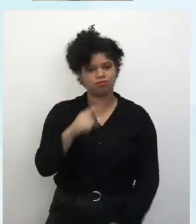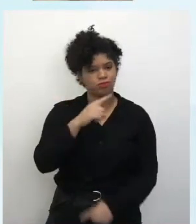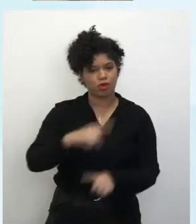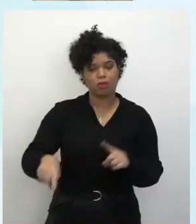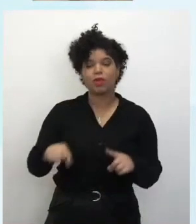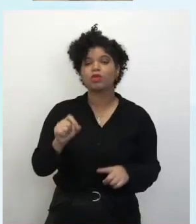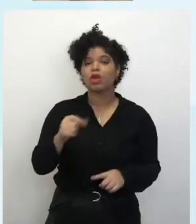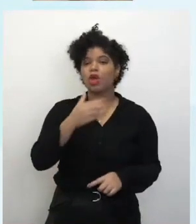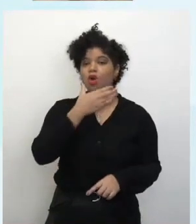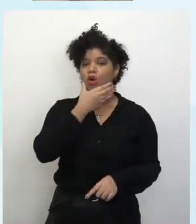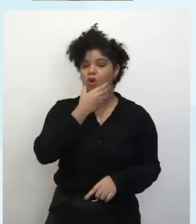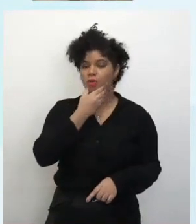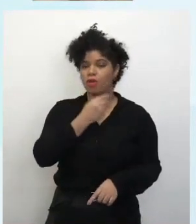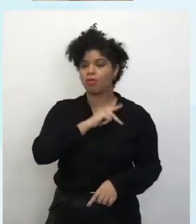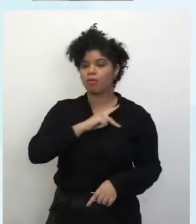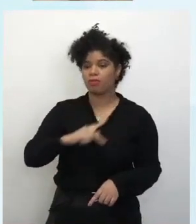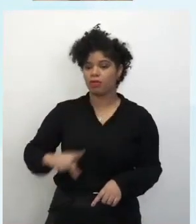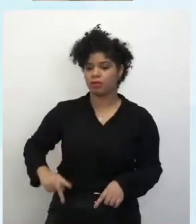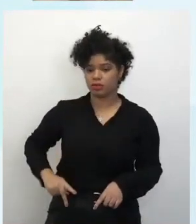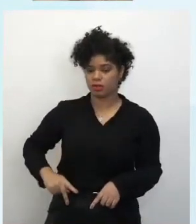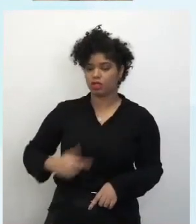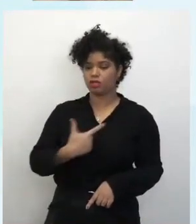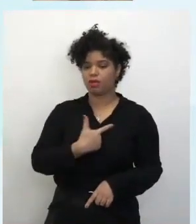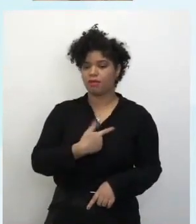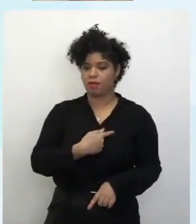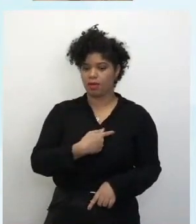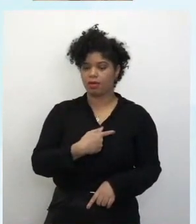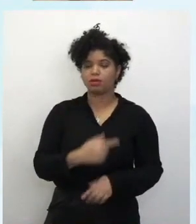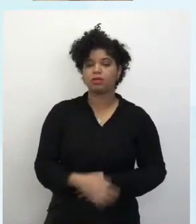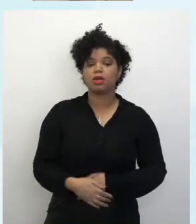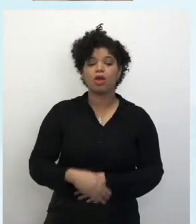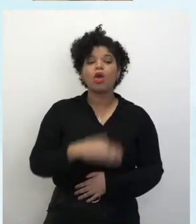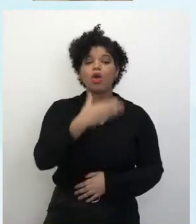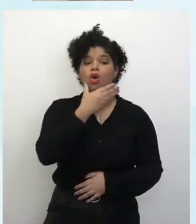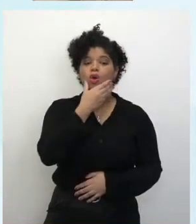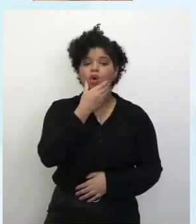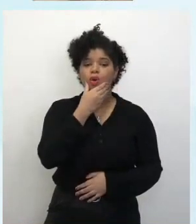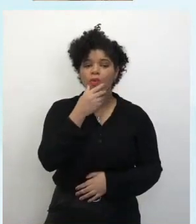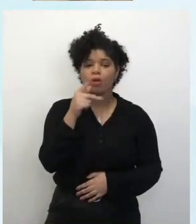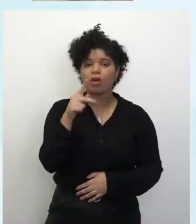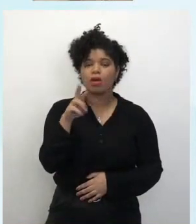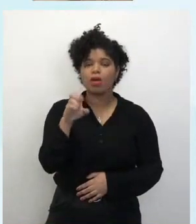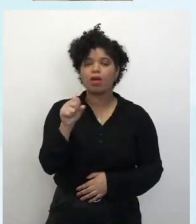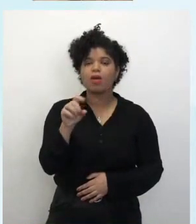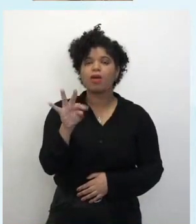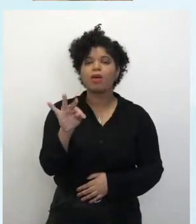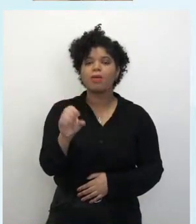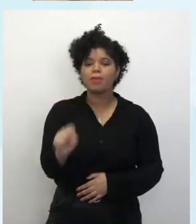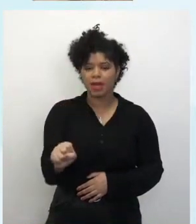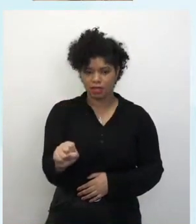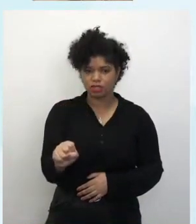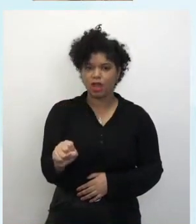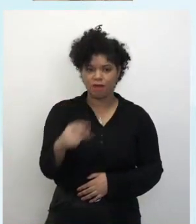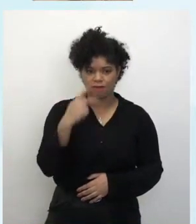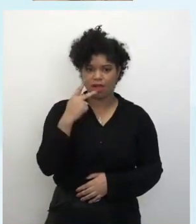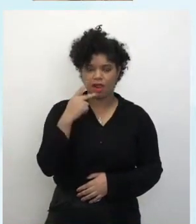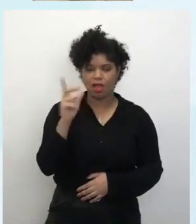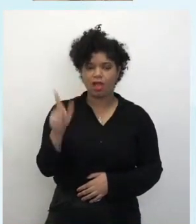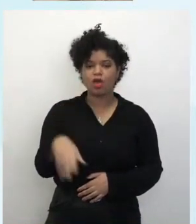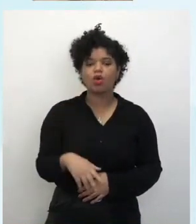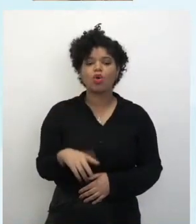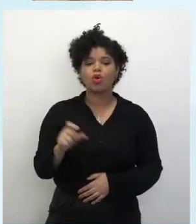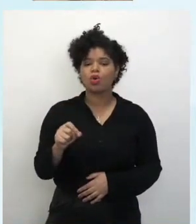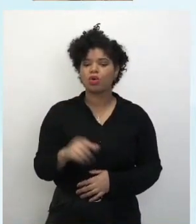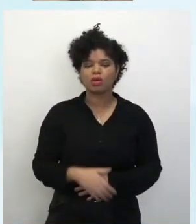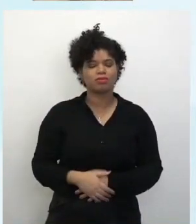em 1935 e o Prestes as palavras são são do próprio Prestes Ele